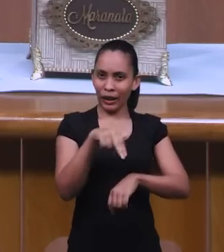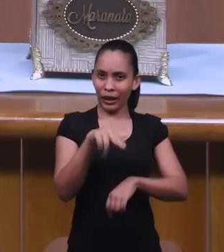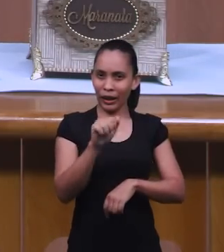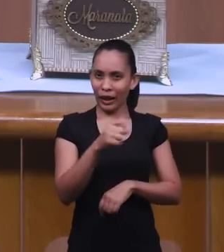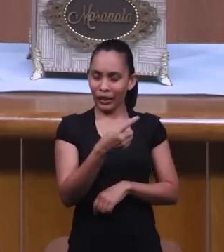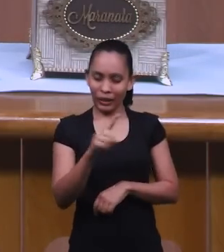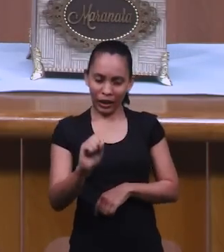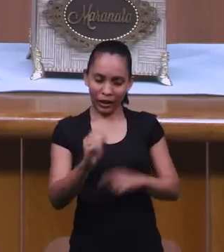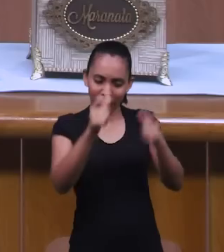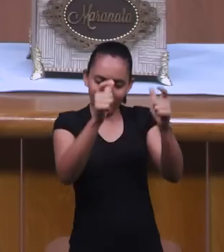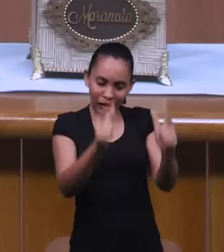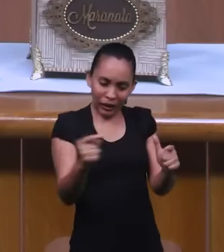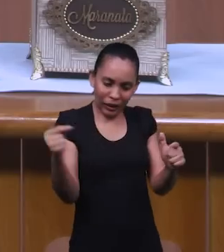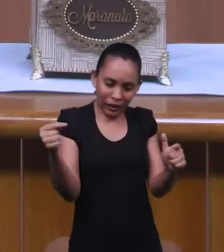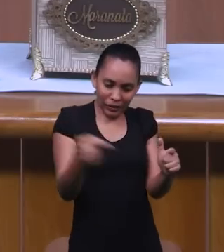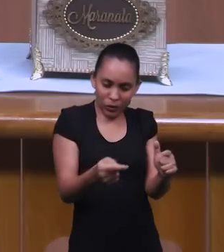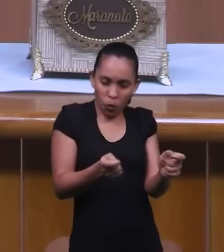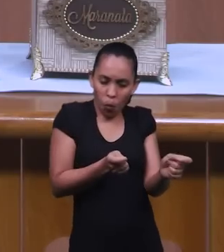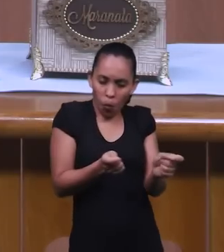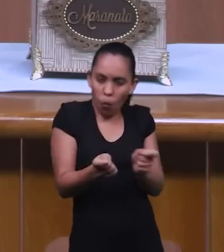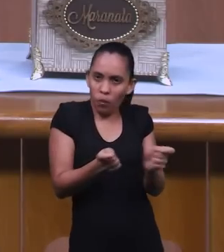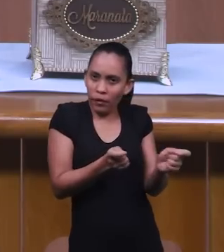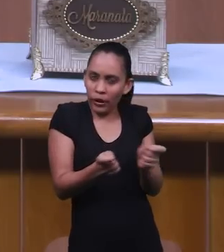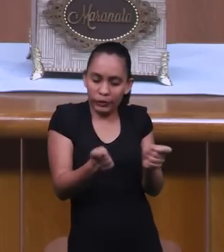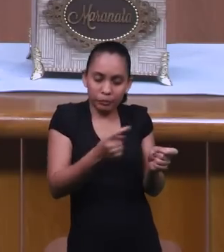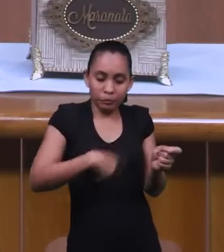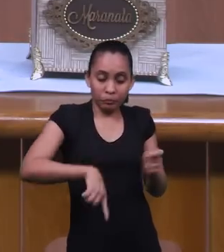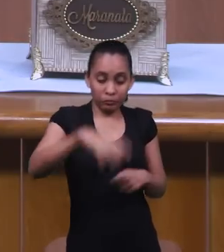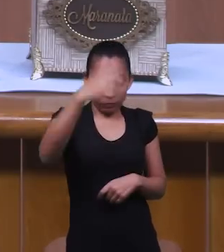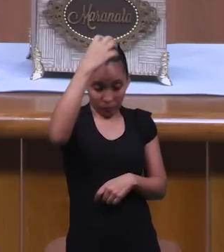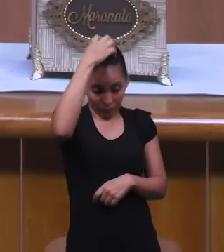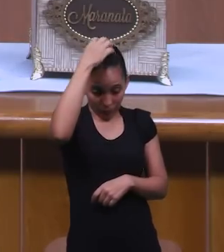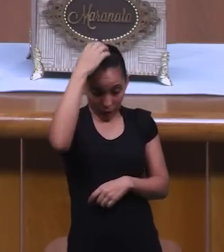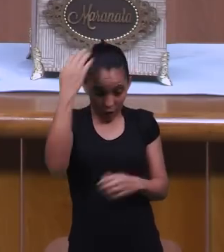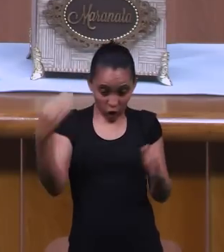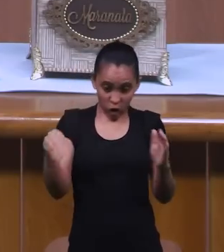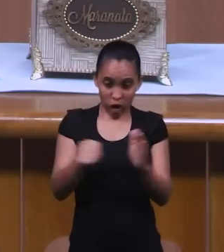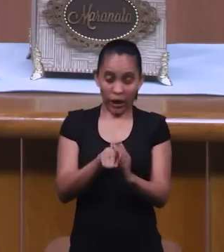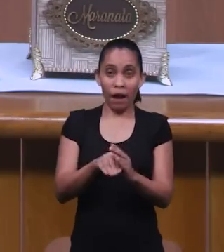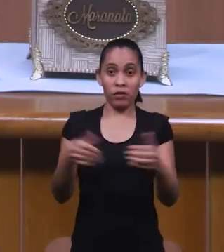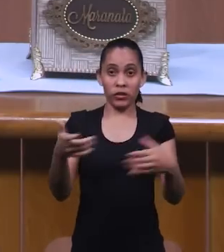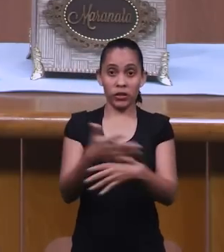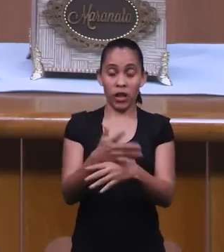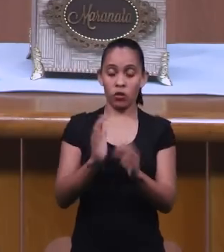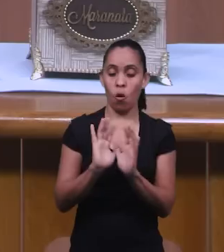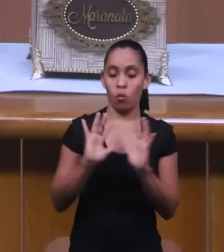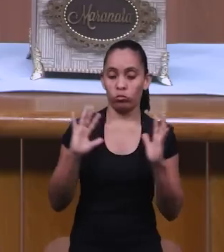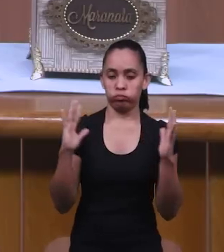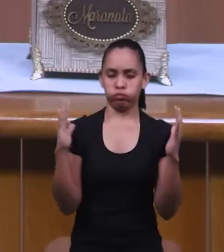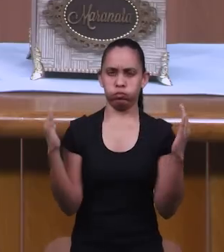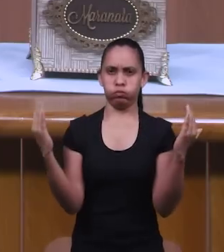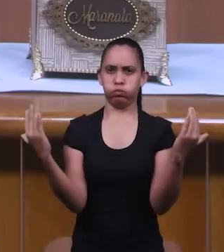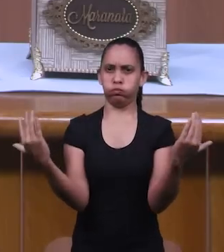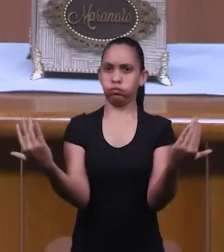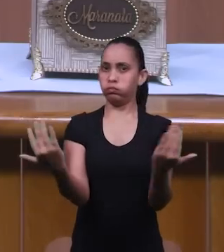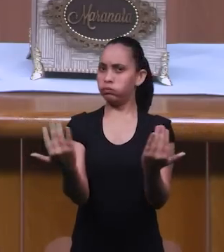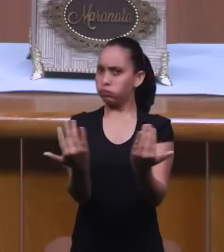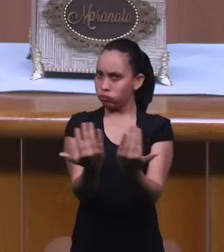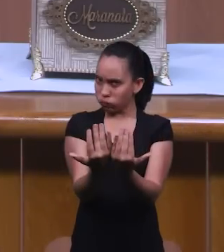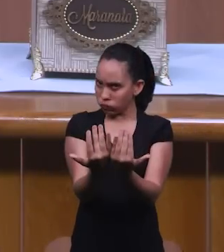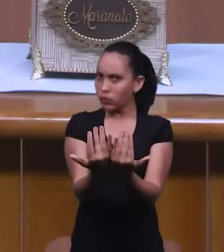eles, que dominavam esses reis. E o domínio era assim: os reis chegavam às cidades muradas, o sistema de governo era reino,